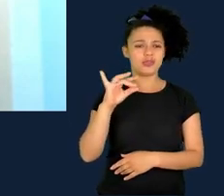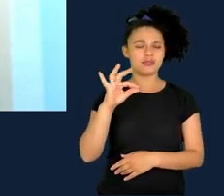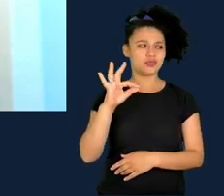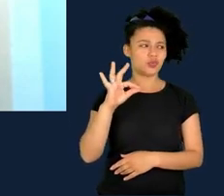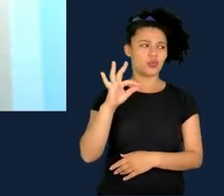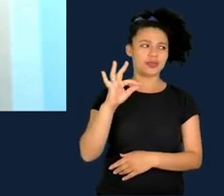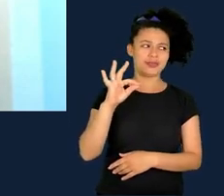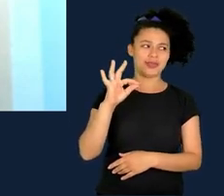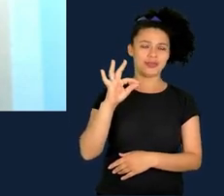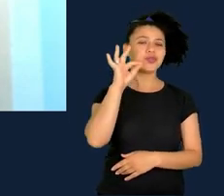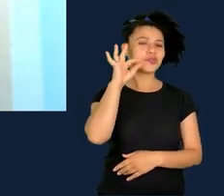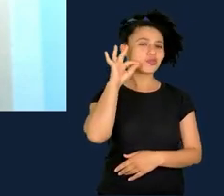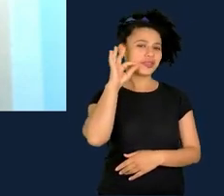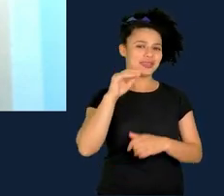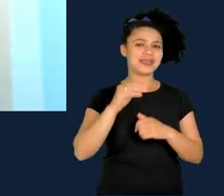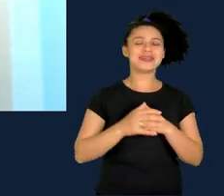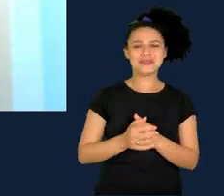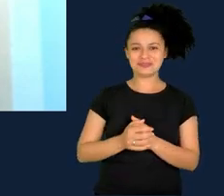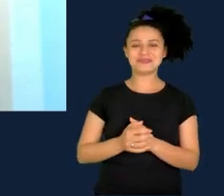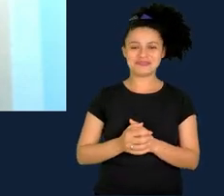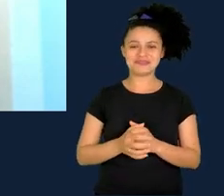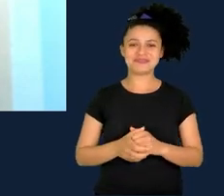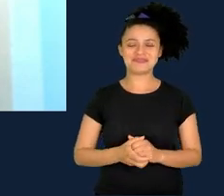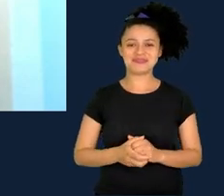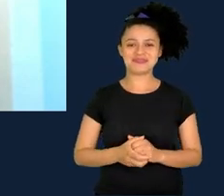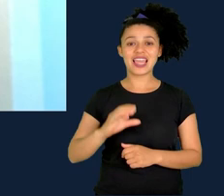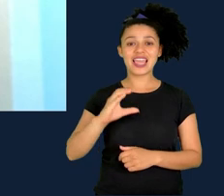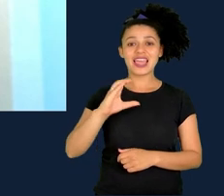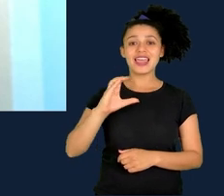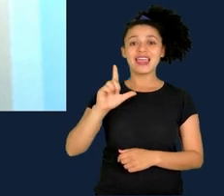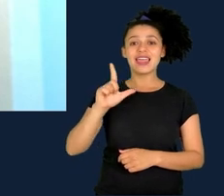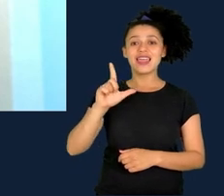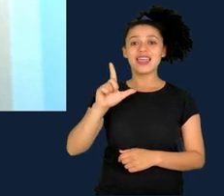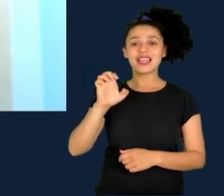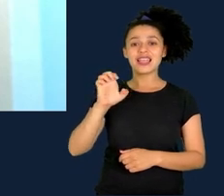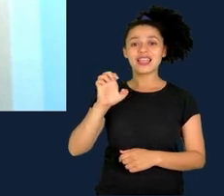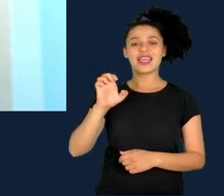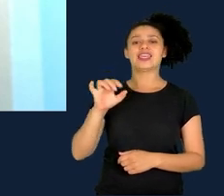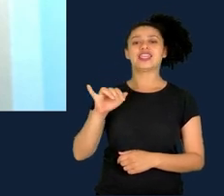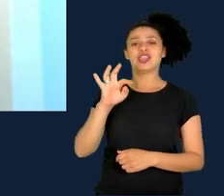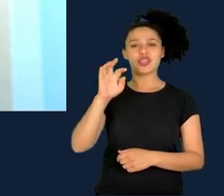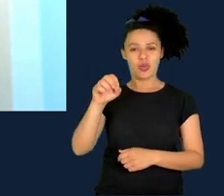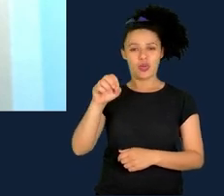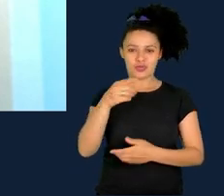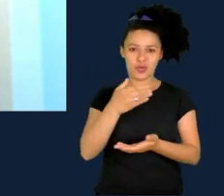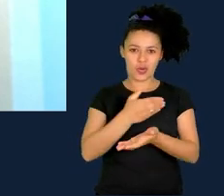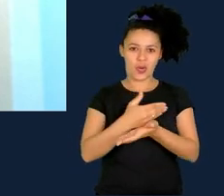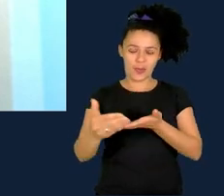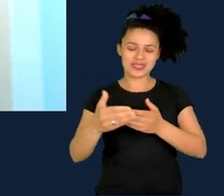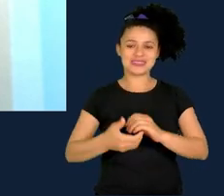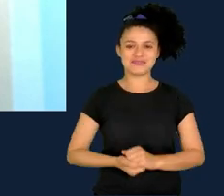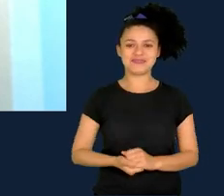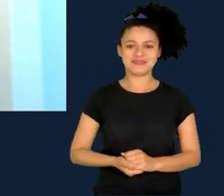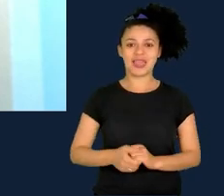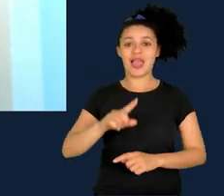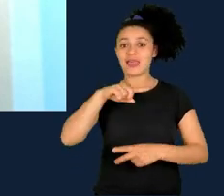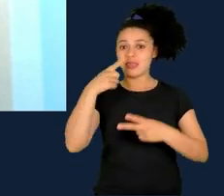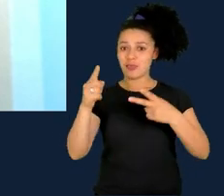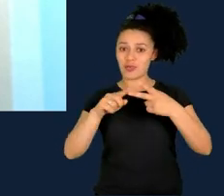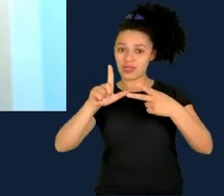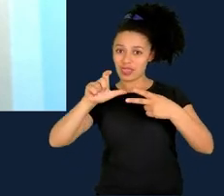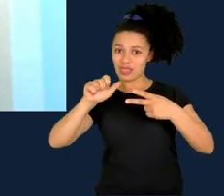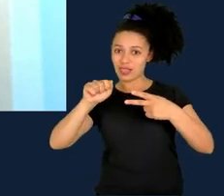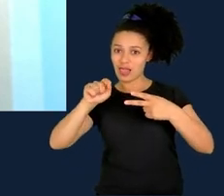da crise climática? Cleiton, começamos com você e depois eu passo para a Laura.